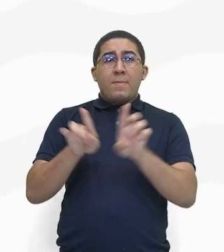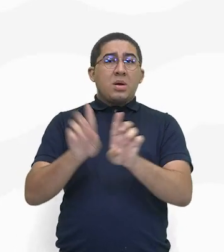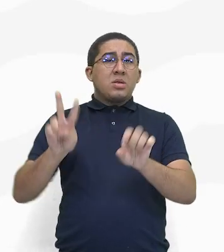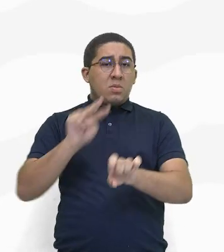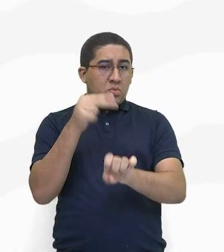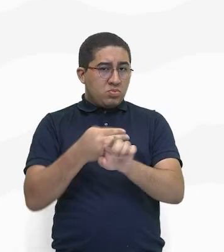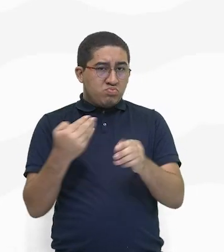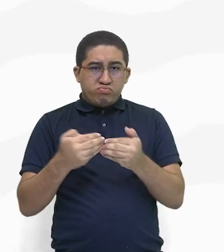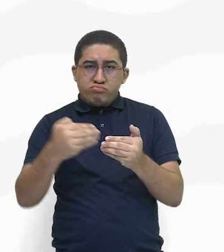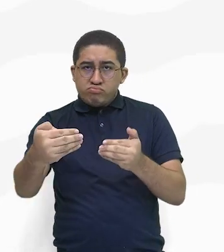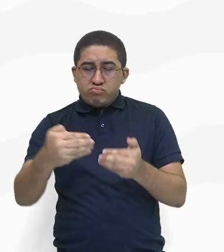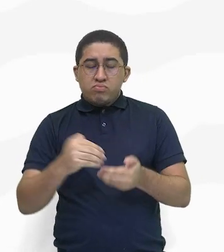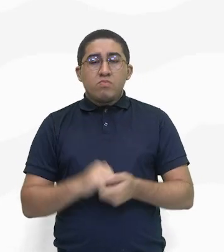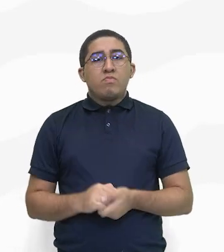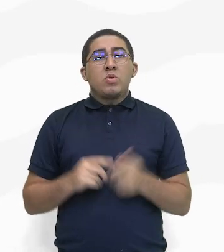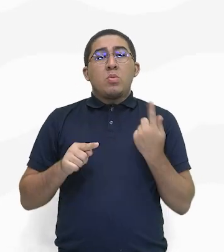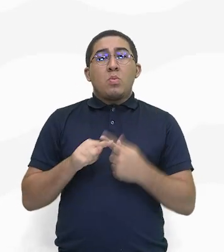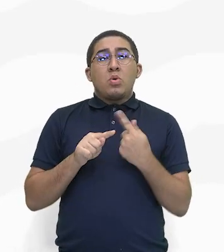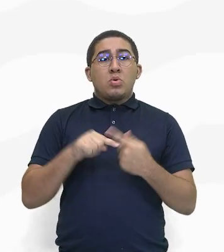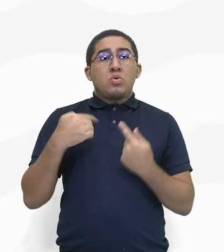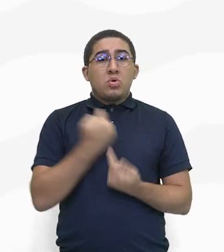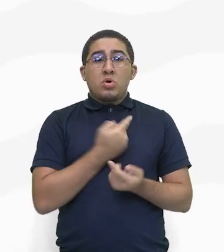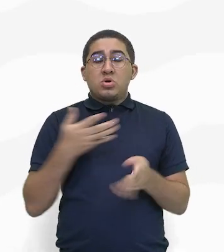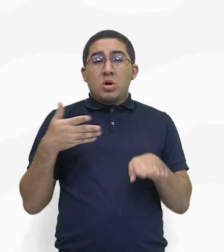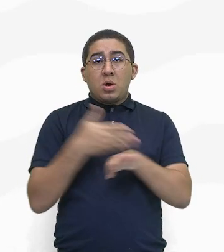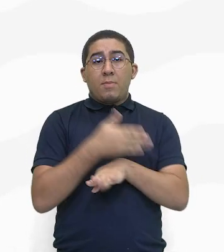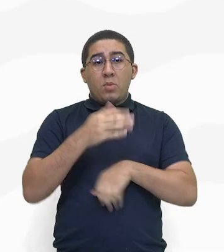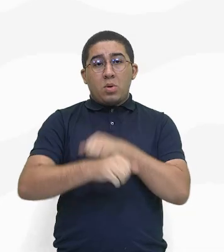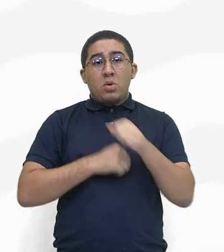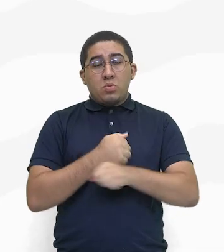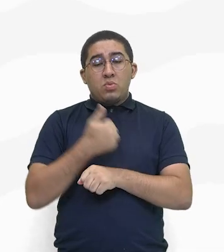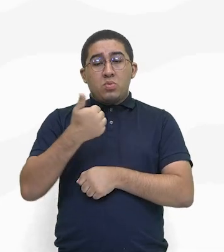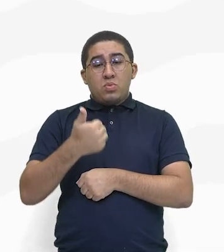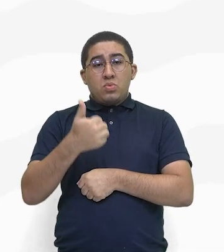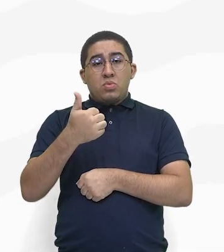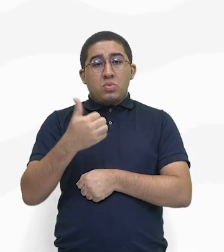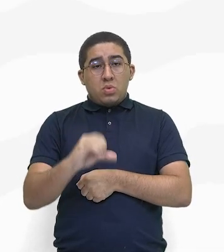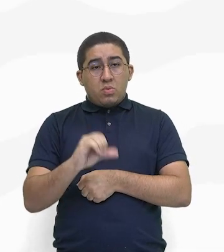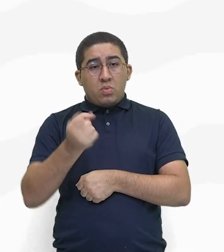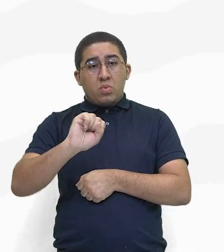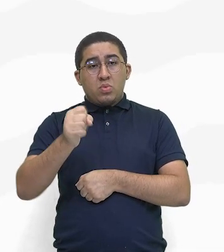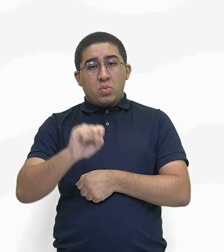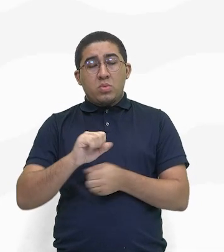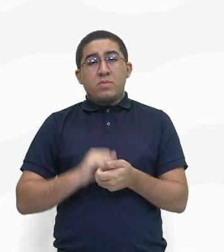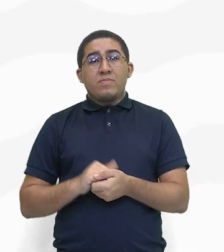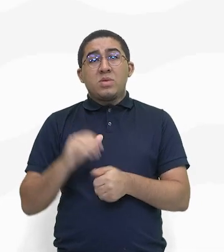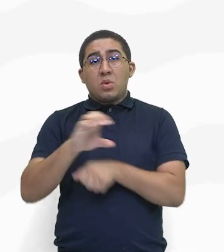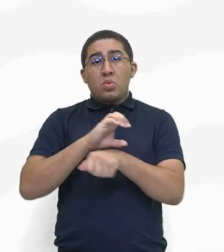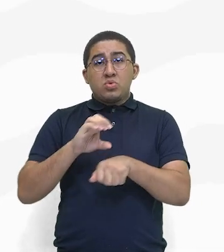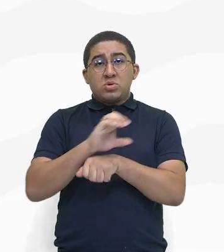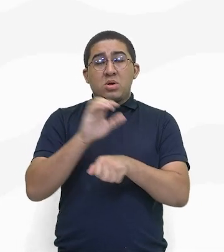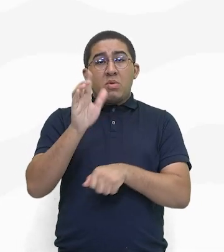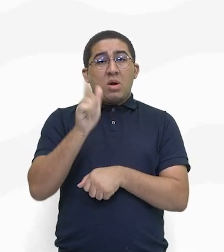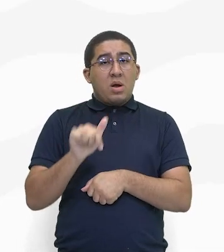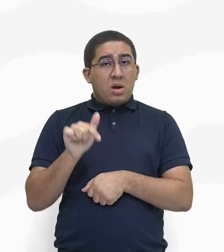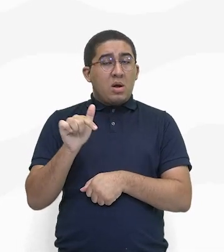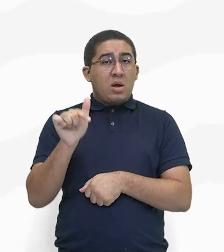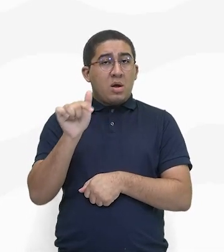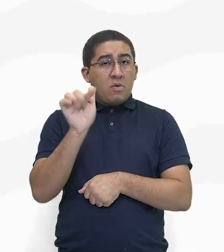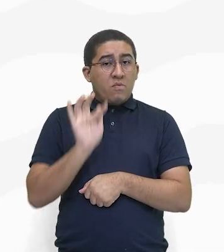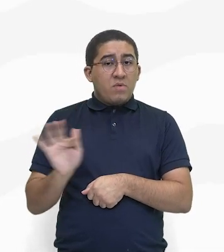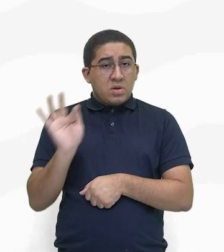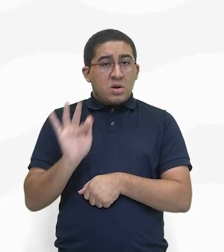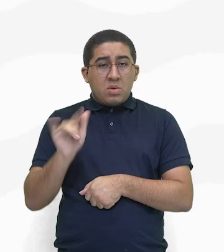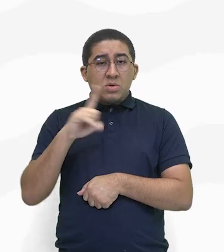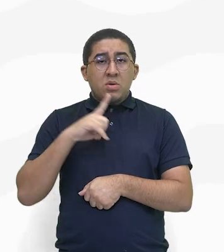avançou, né, professor? Avançou, porque quando nós chegamos lá em 1988, a nossa Constituição Federal, que é conhecida como a